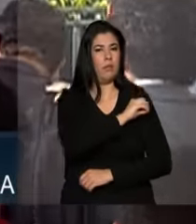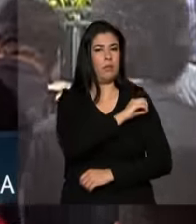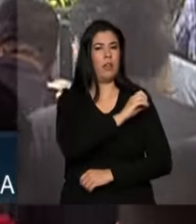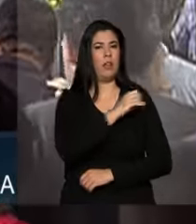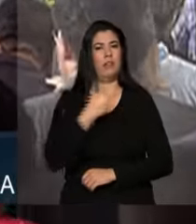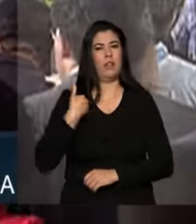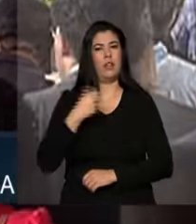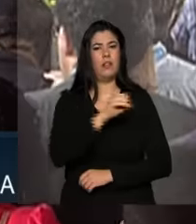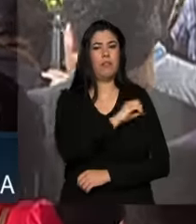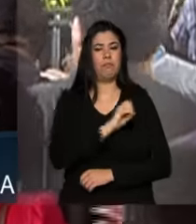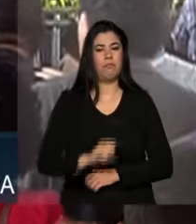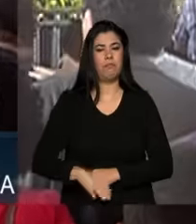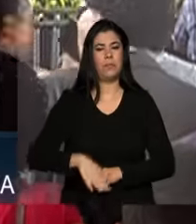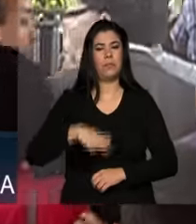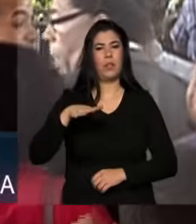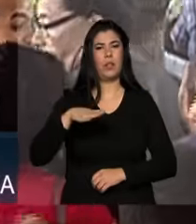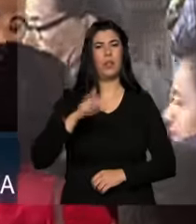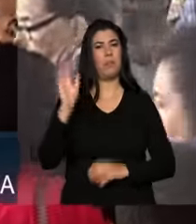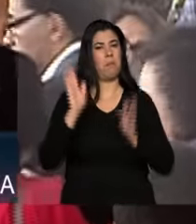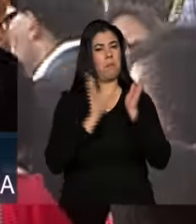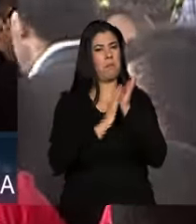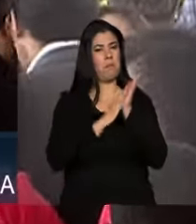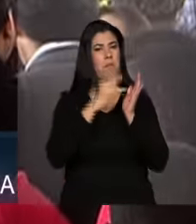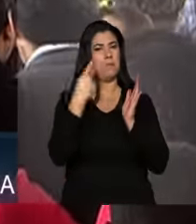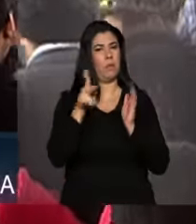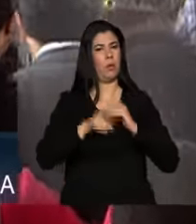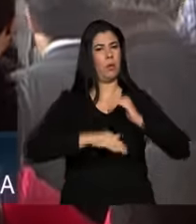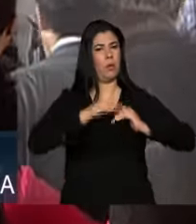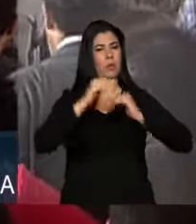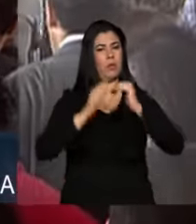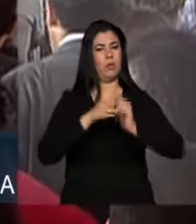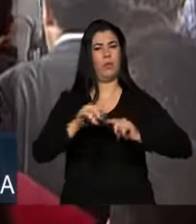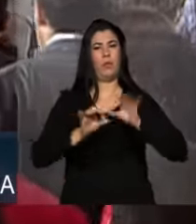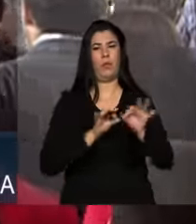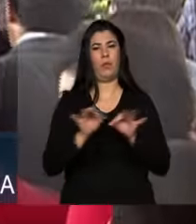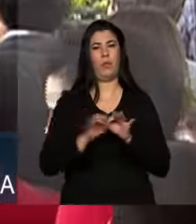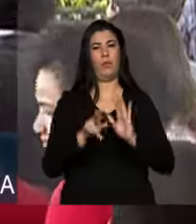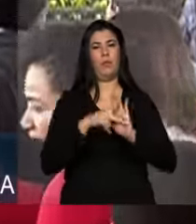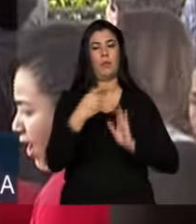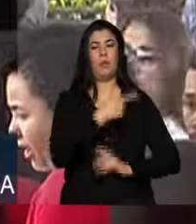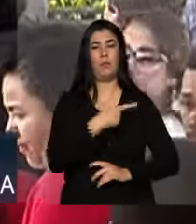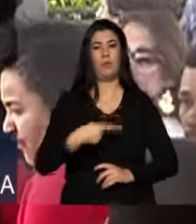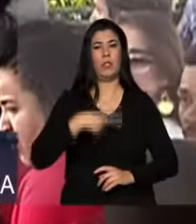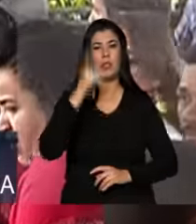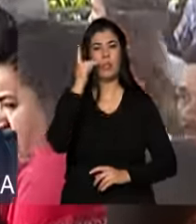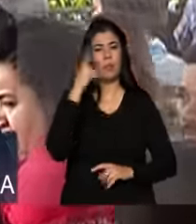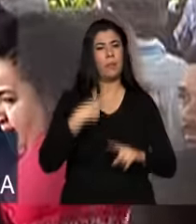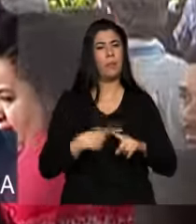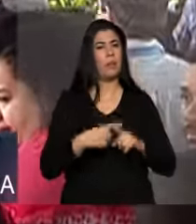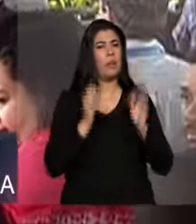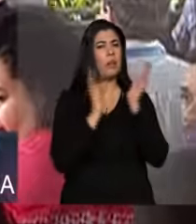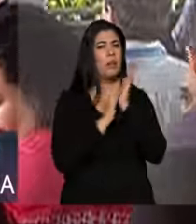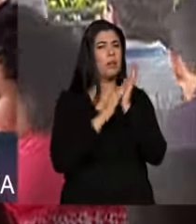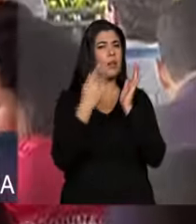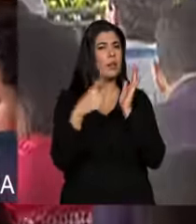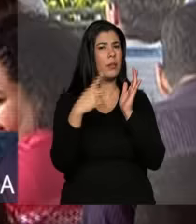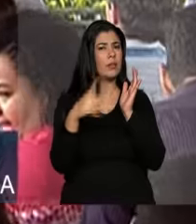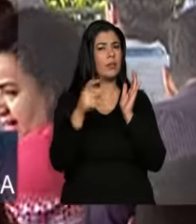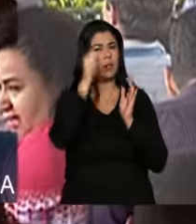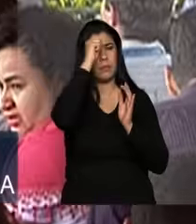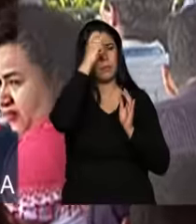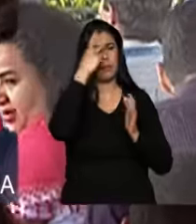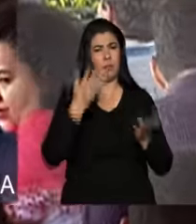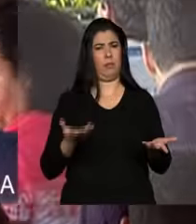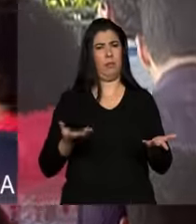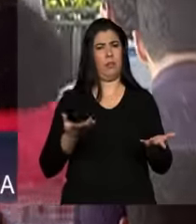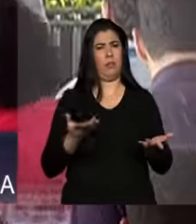belíssimo projeto da presidenta Dilma. E sabe por que eu parabenizo? Porque alguém pode dizer: mas se foi o